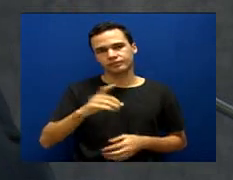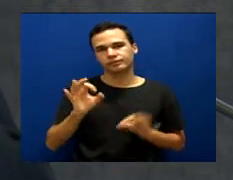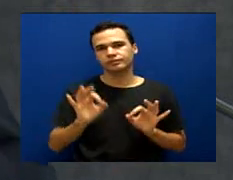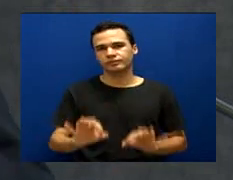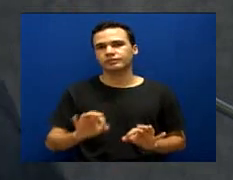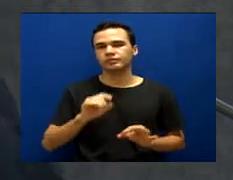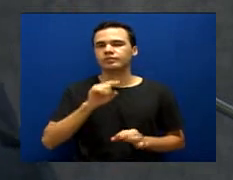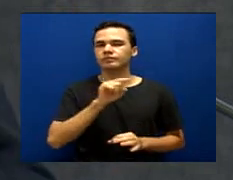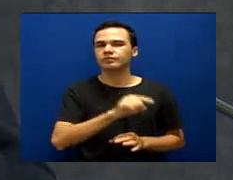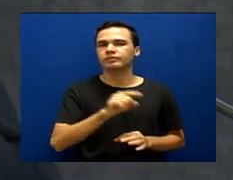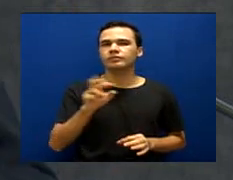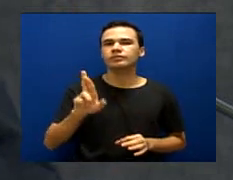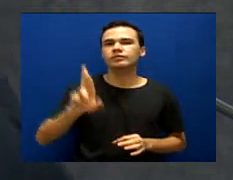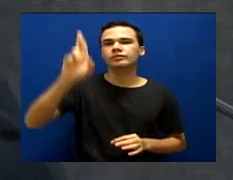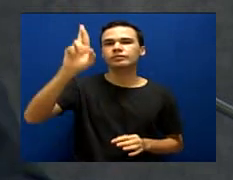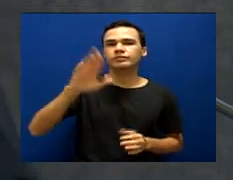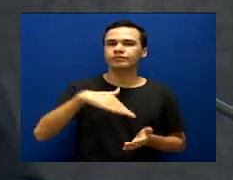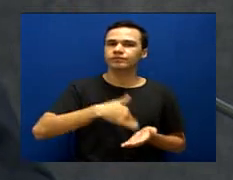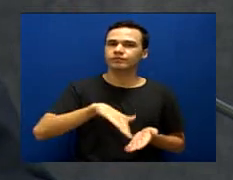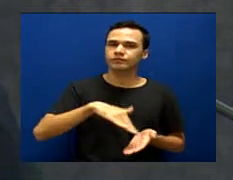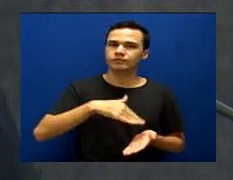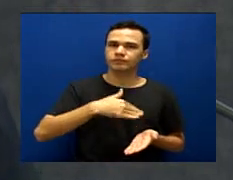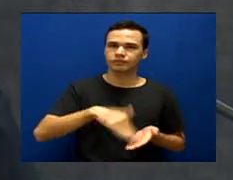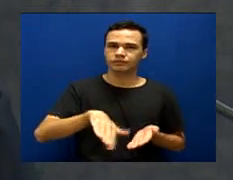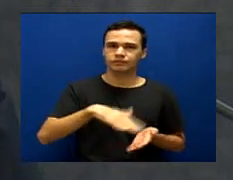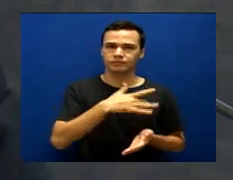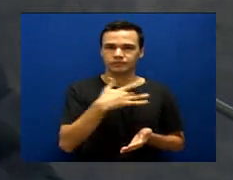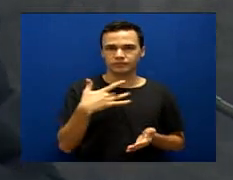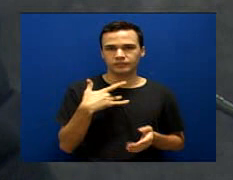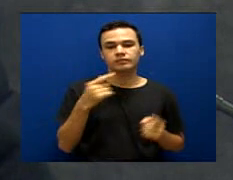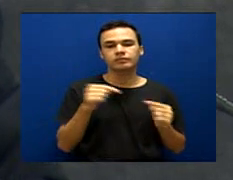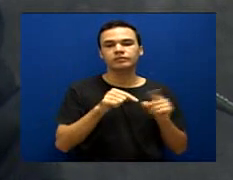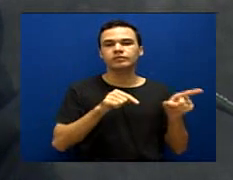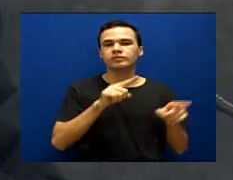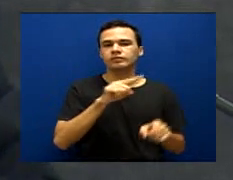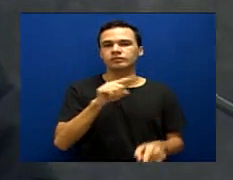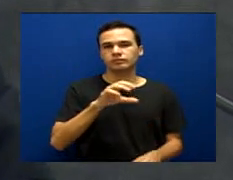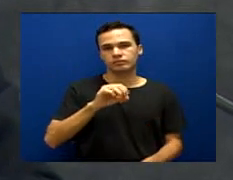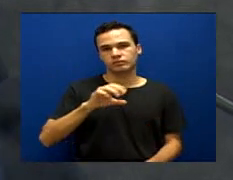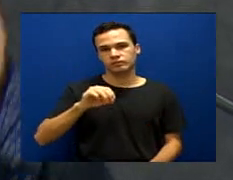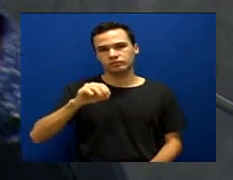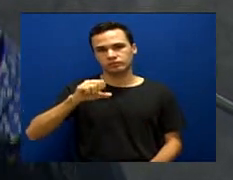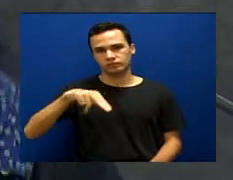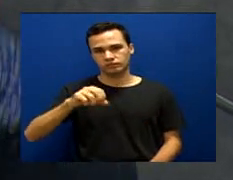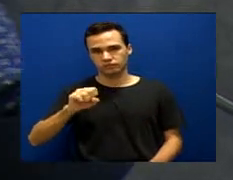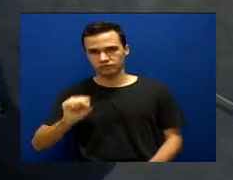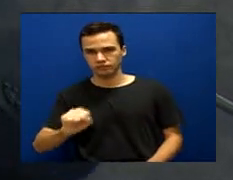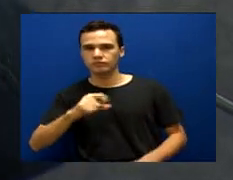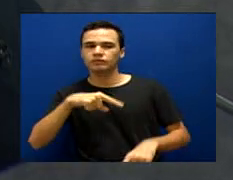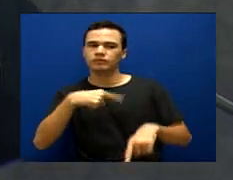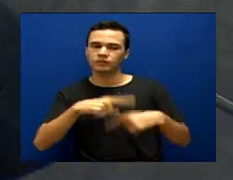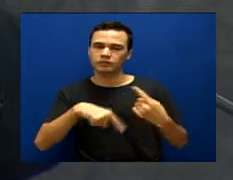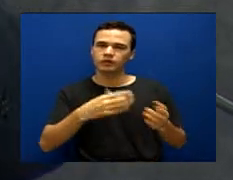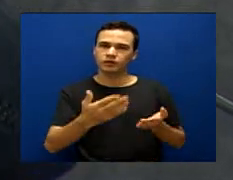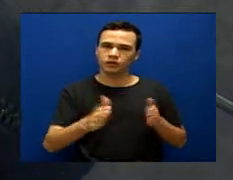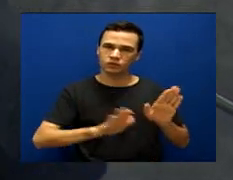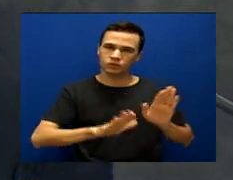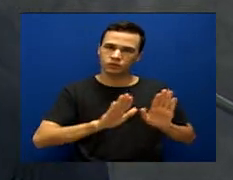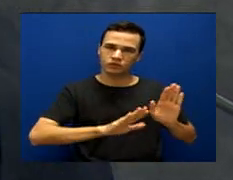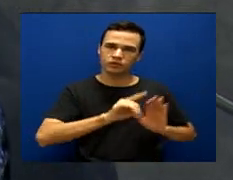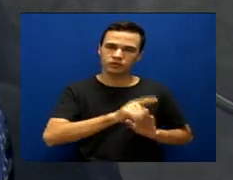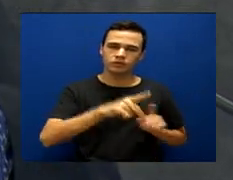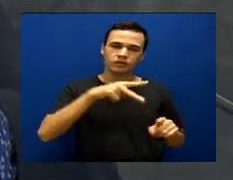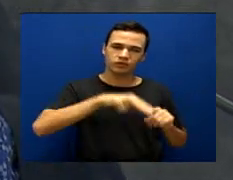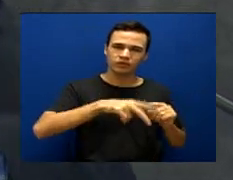tem a função da Secretaria de Saúde específica como zoonose e até no controle de castração, e depois aí eu quero que a sociedade